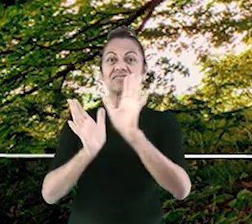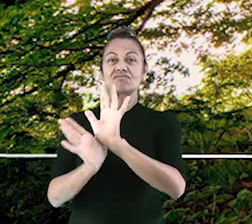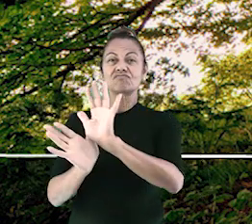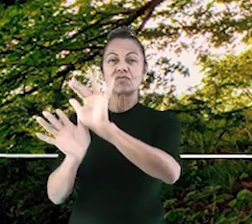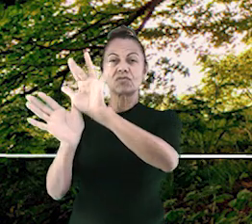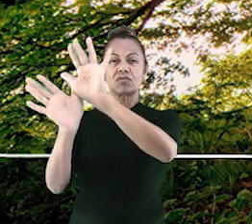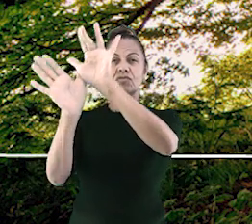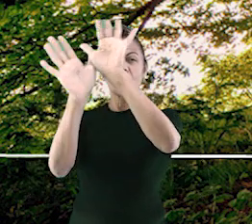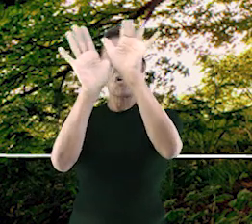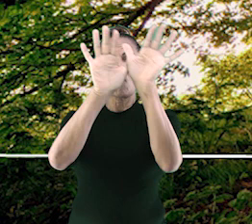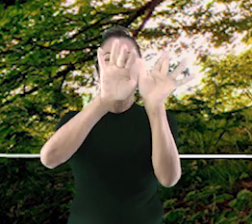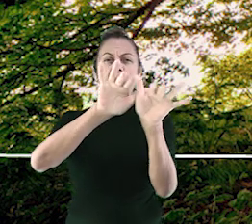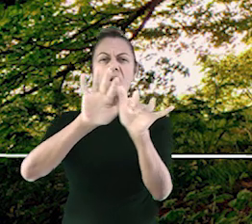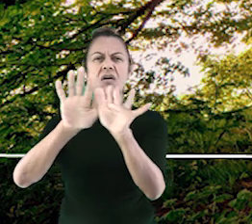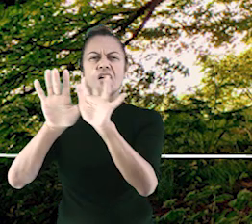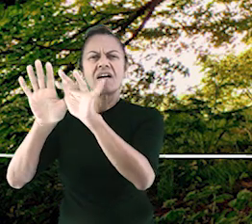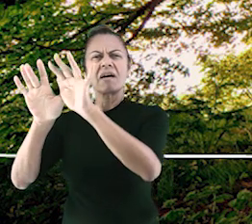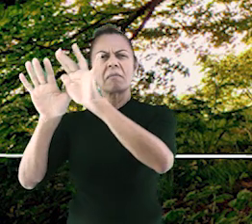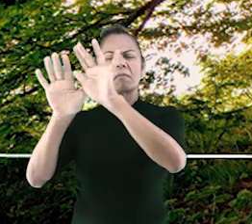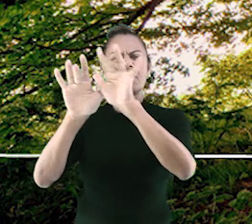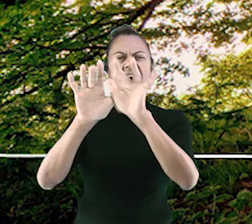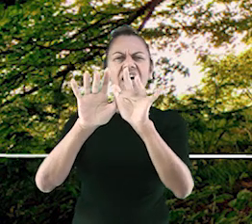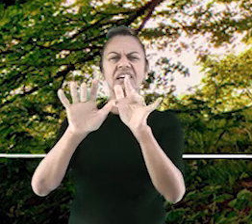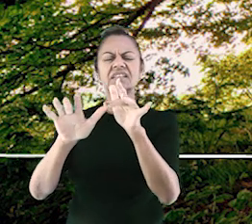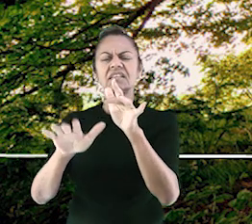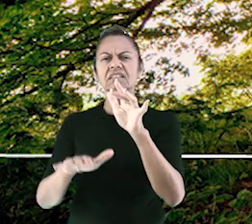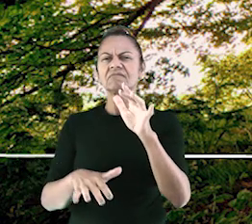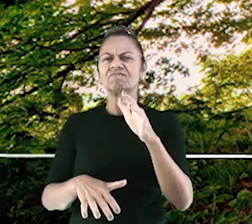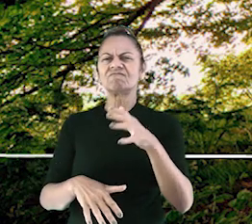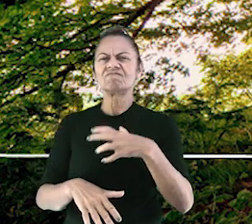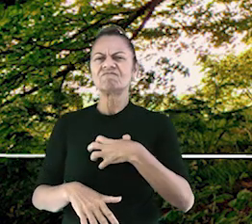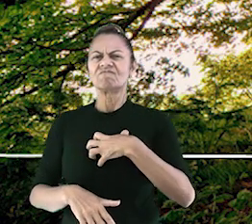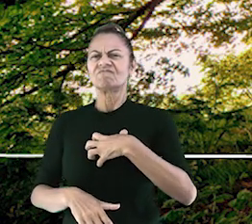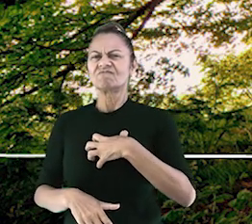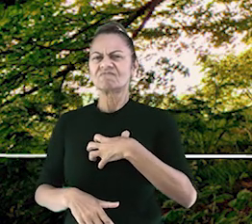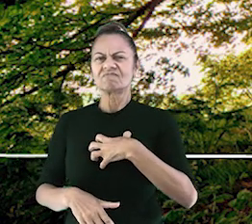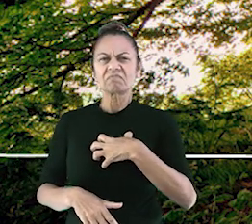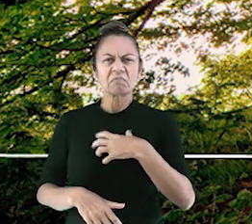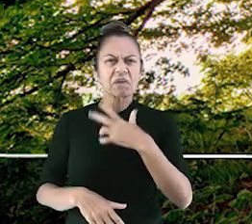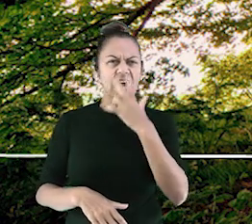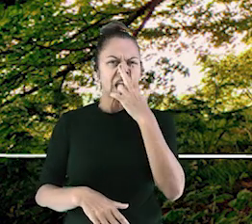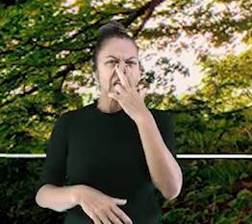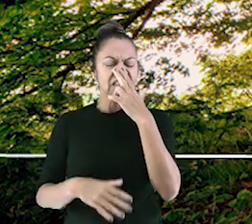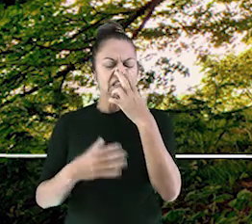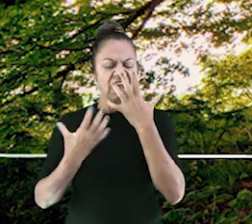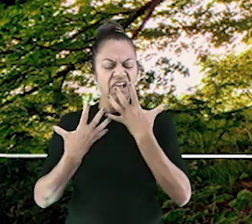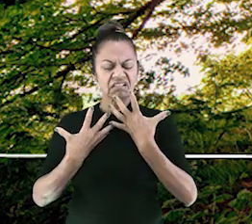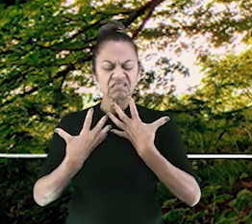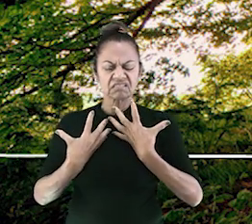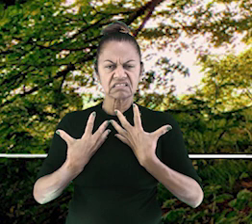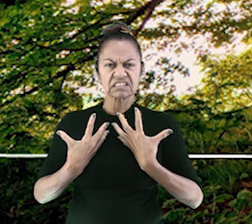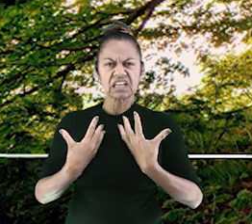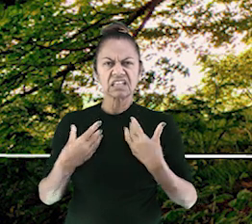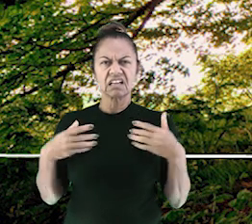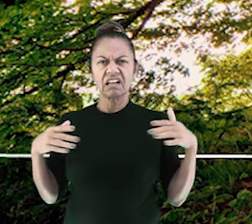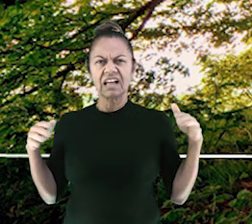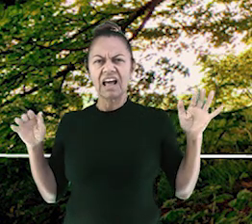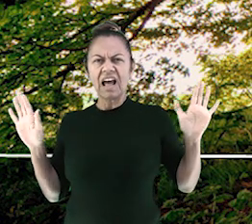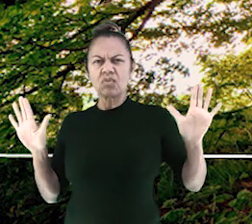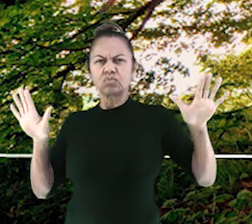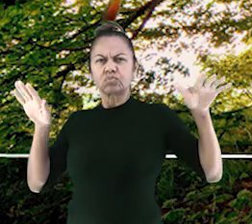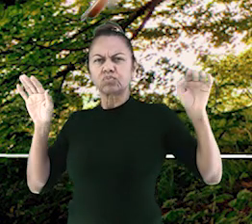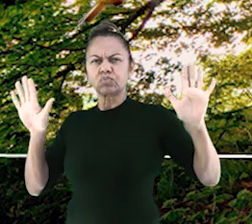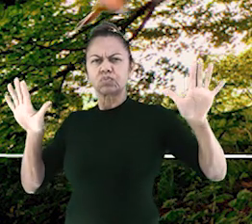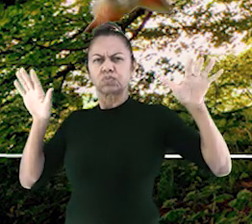livre voando, mas de repente começou a sentir um cansaço. Suas asas começaram